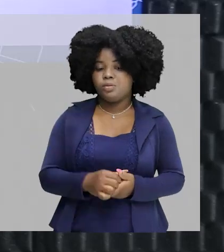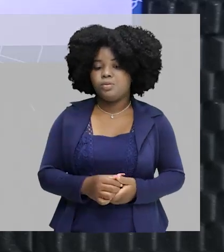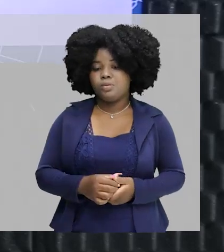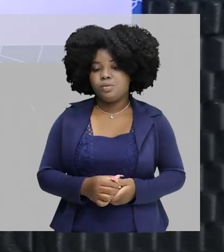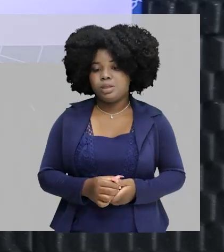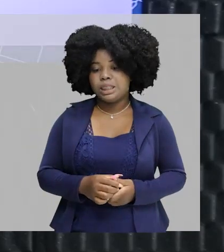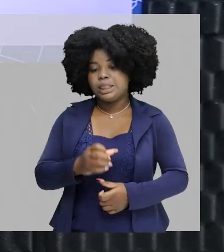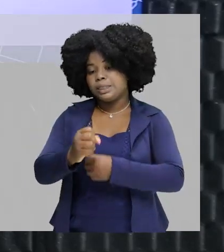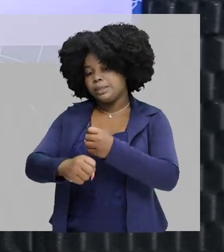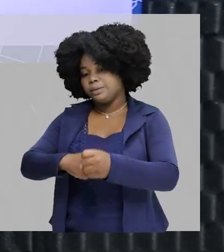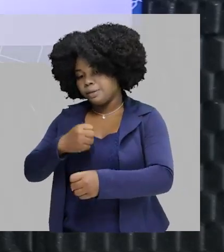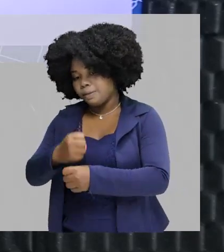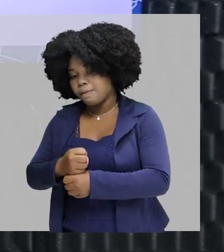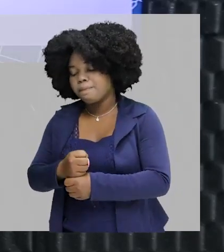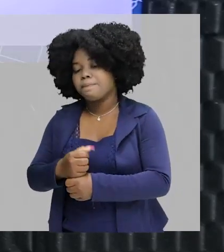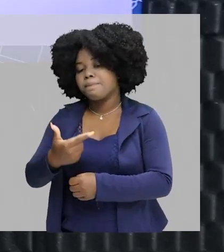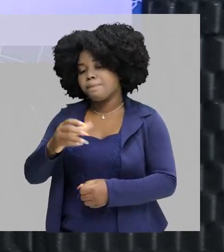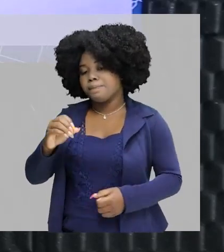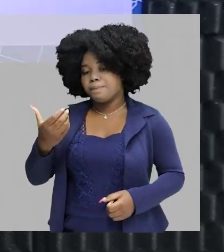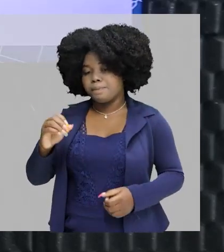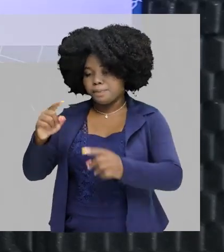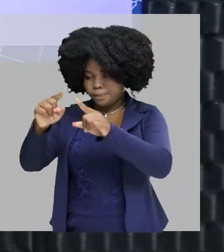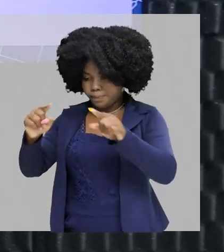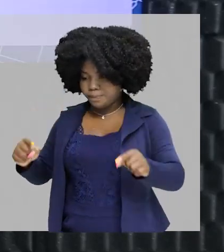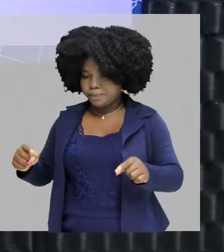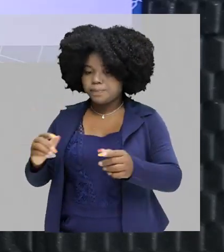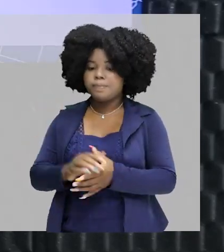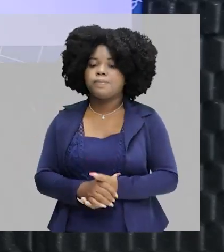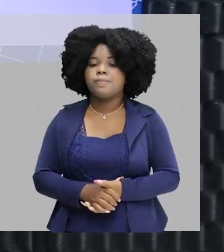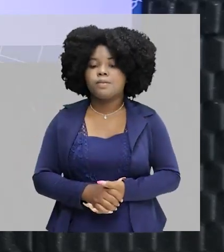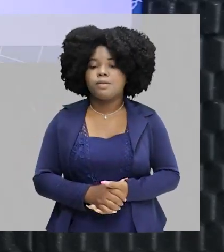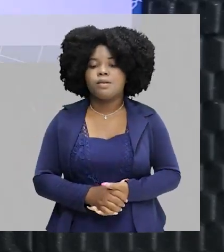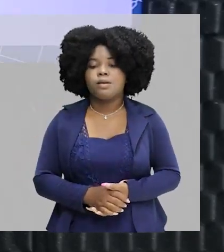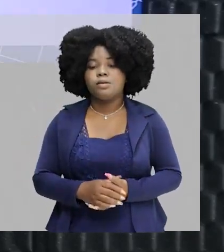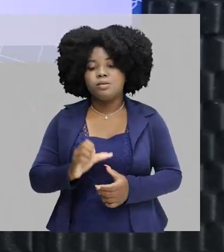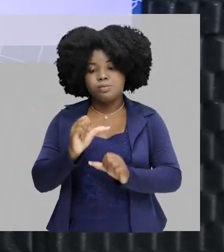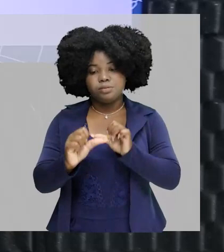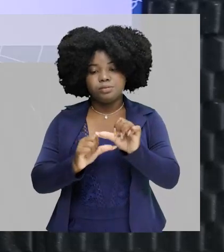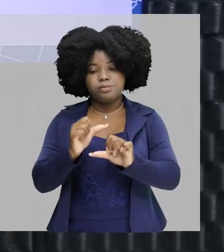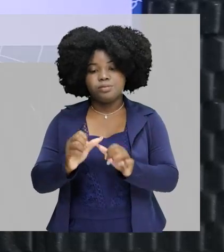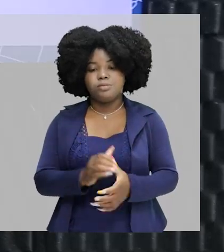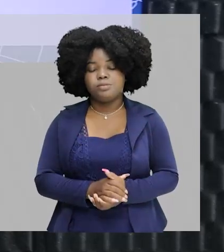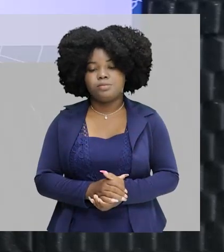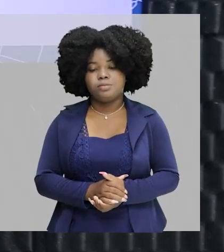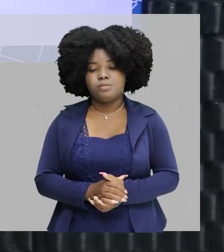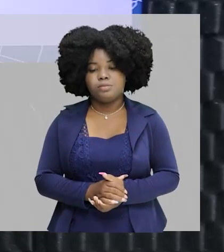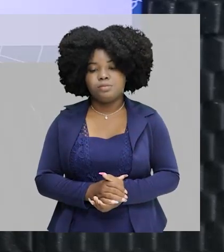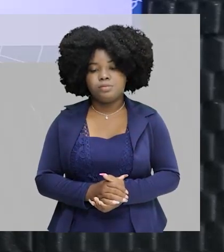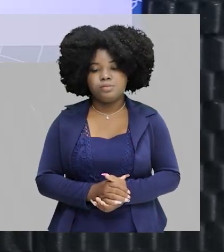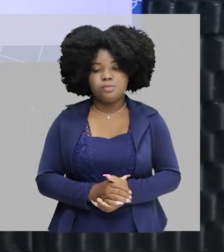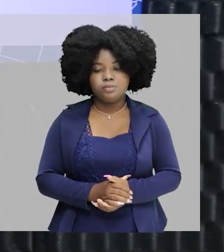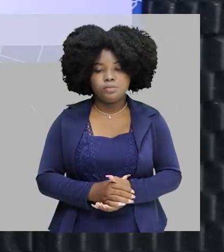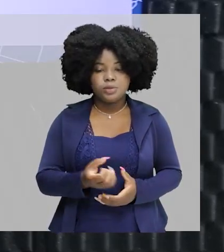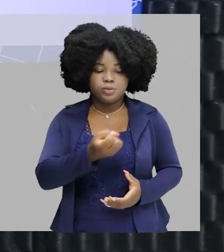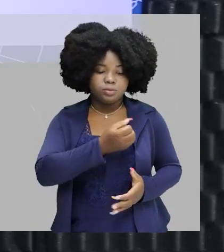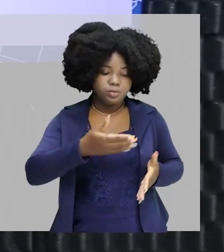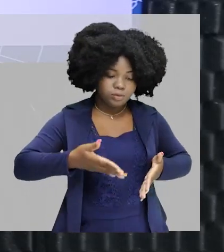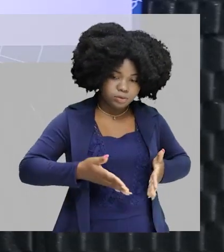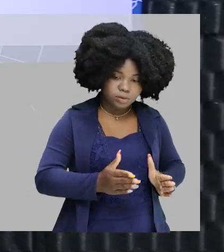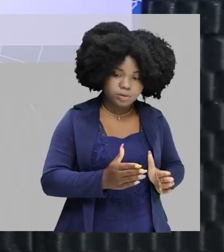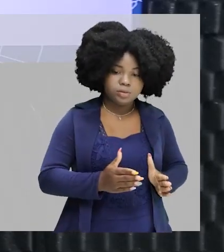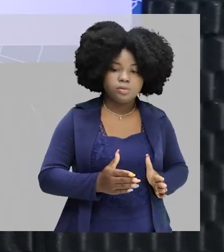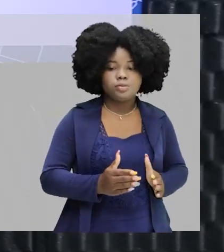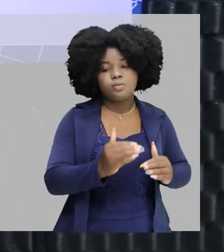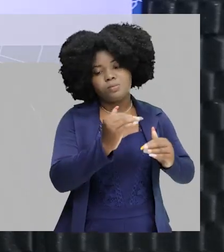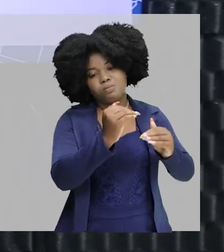de 2020, né, aí 40 anos depois, já vai ter uma mudança. A taxa de natalidade já começa a